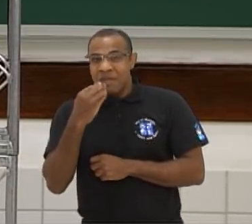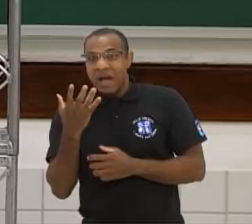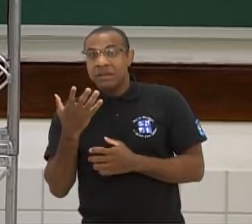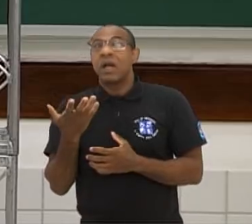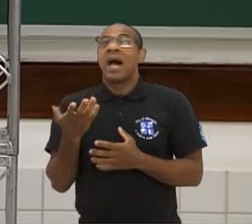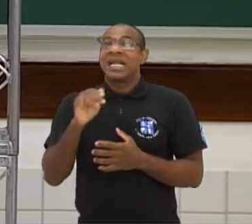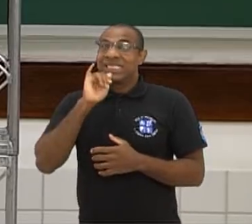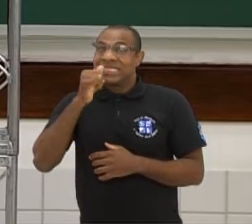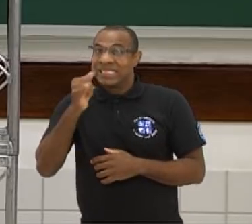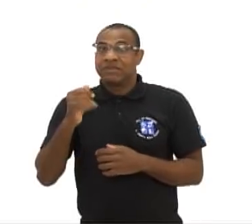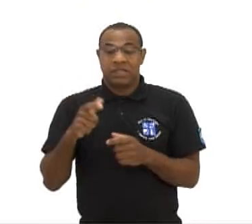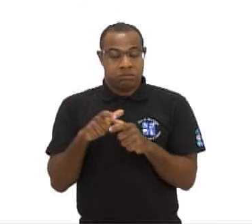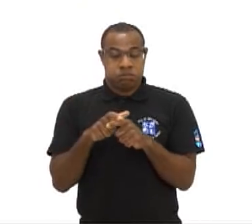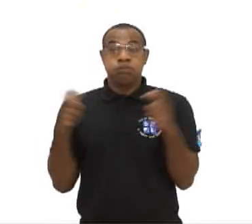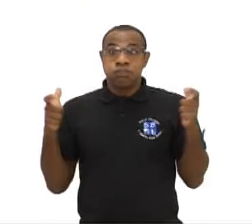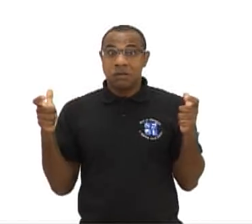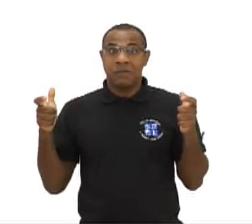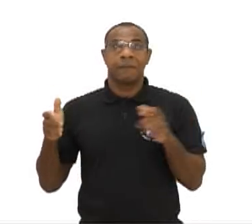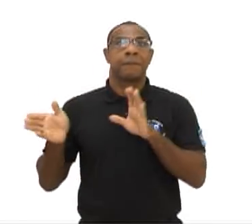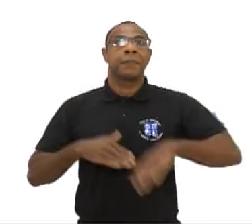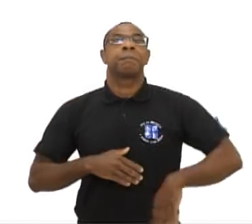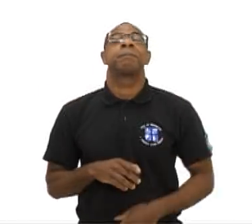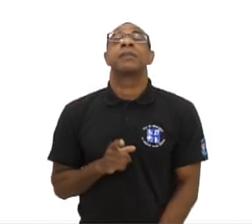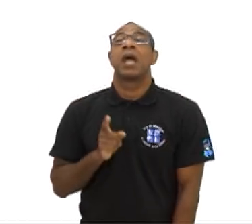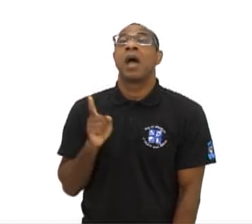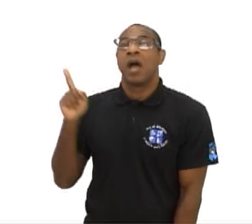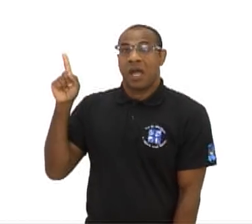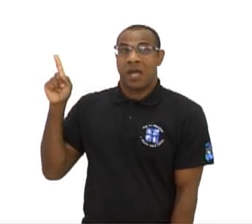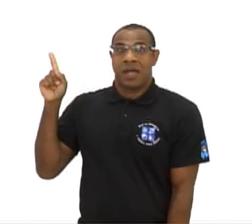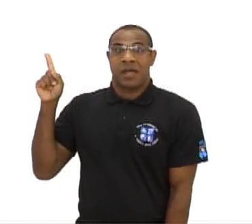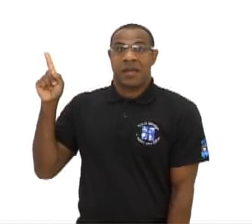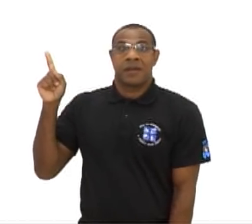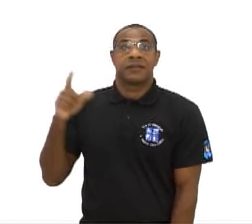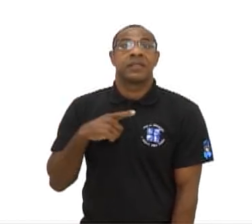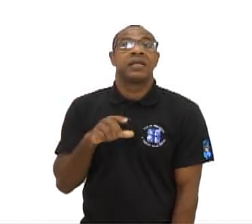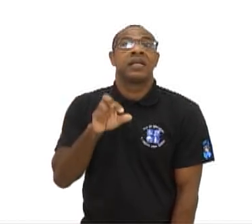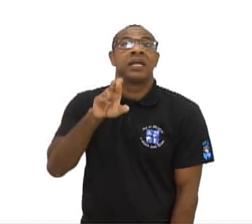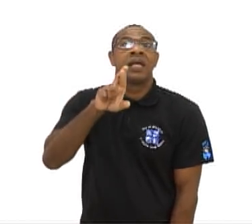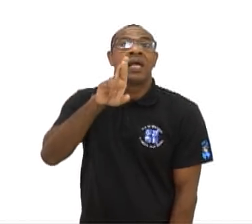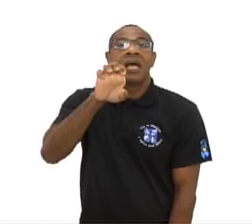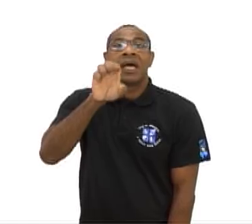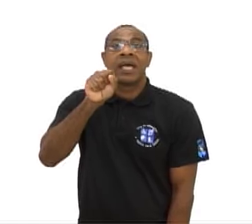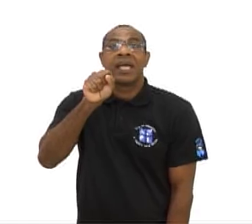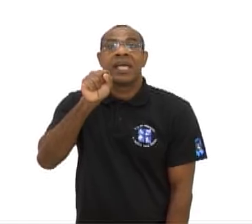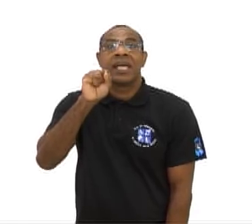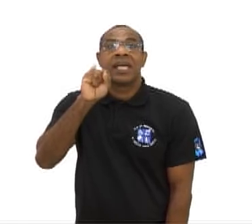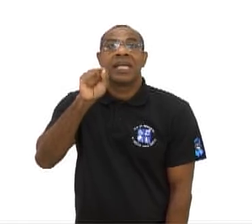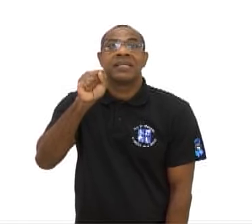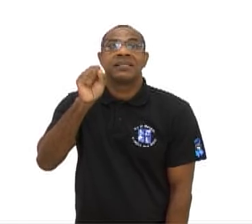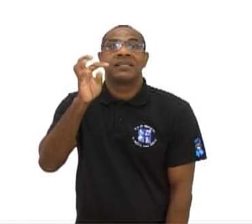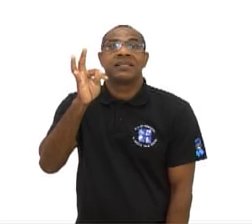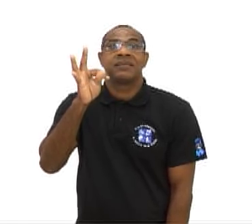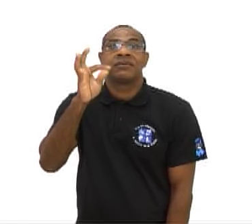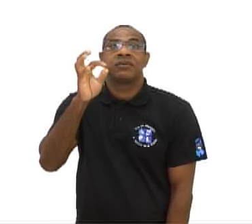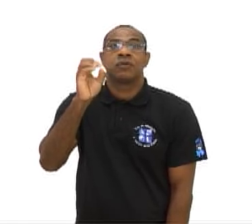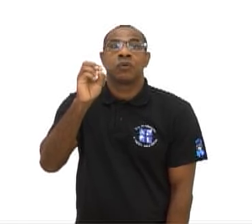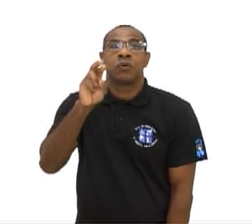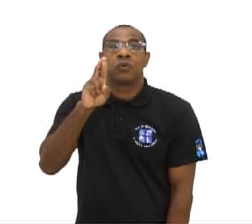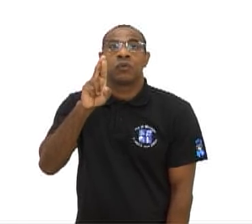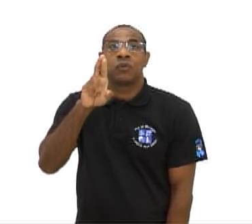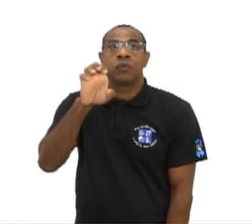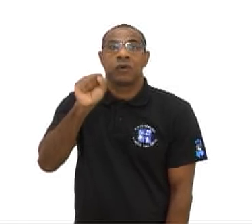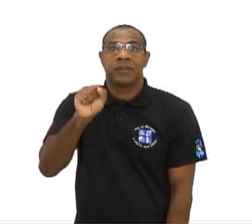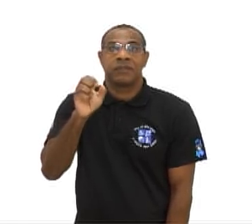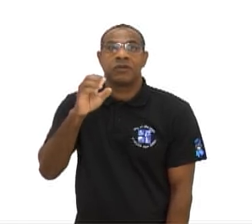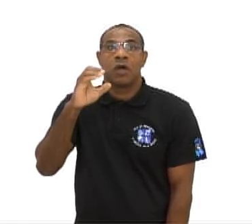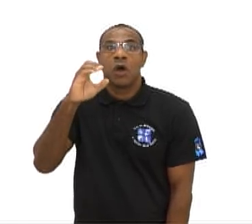continuando aqui, a gente tem que lembrar que existem os resistores chamados resistores ômicos. O que